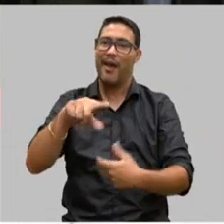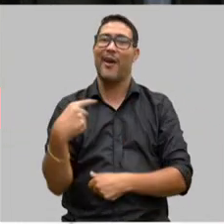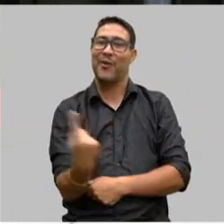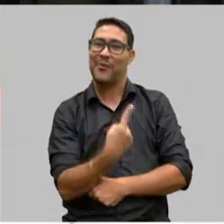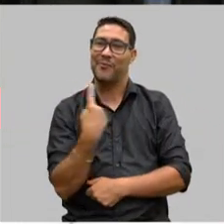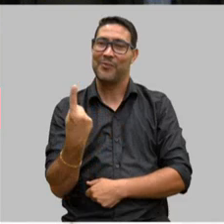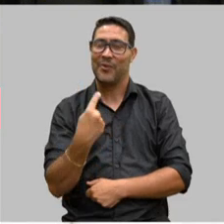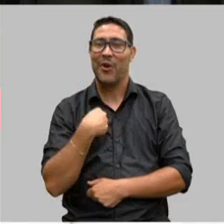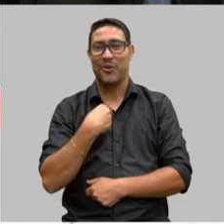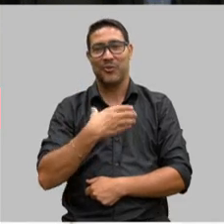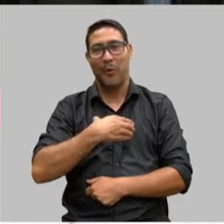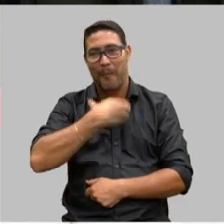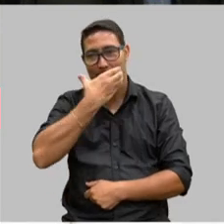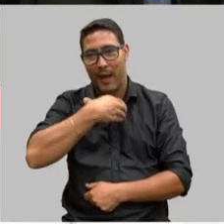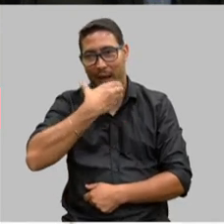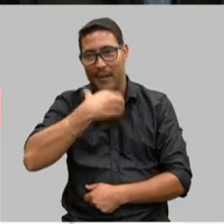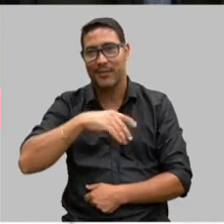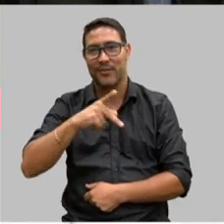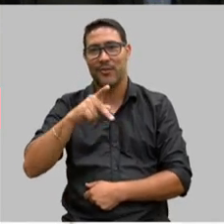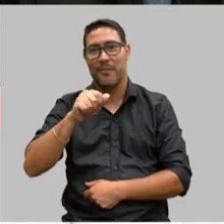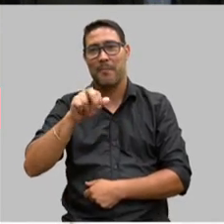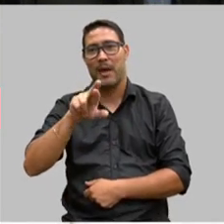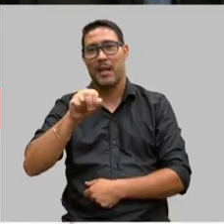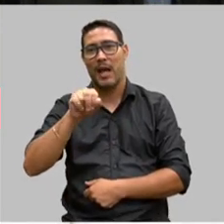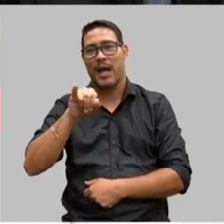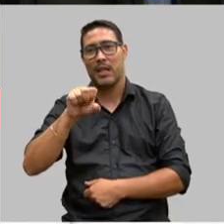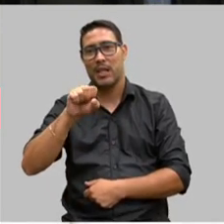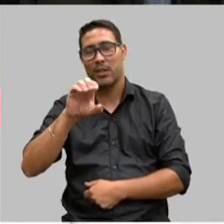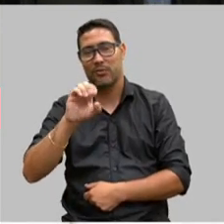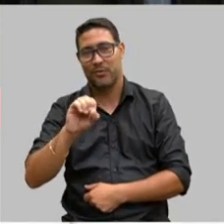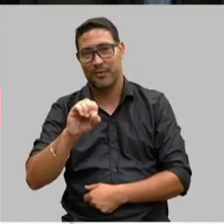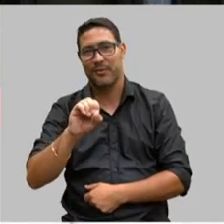ter futuro, quanto a nossa geração não vai ter futuro.